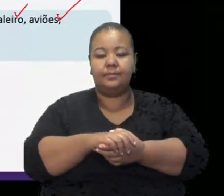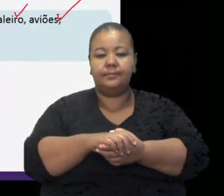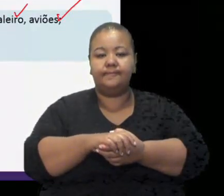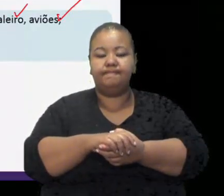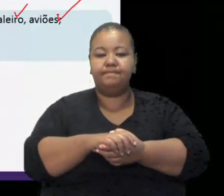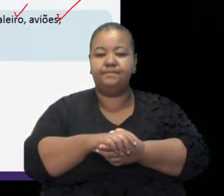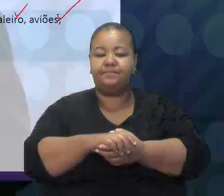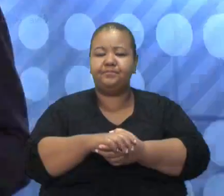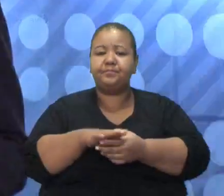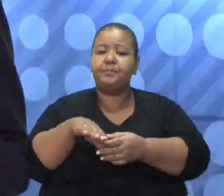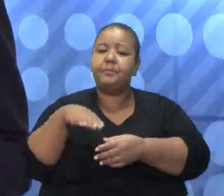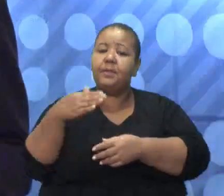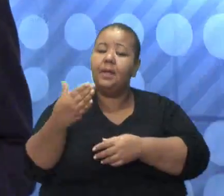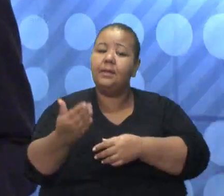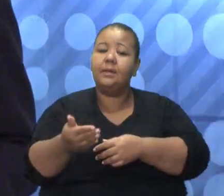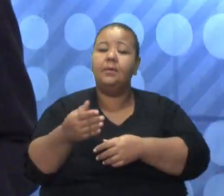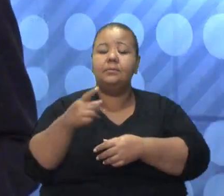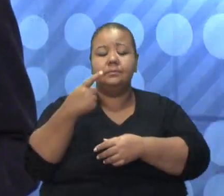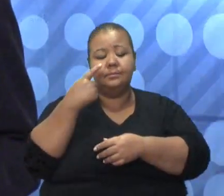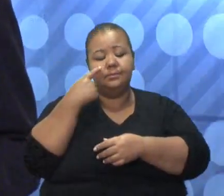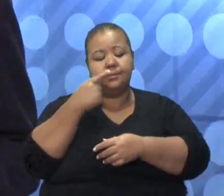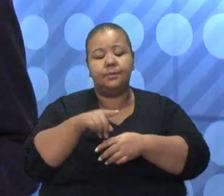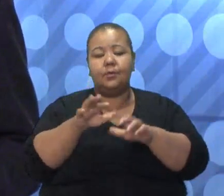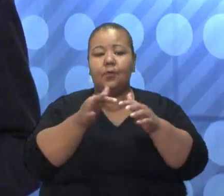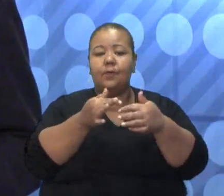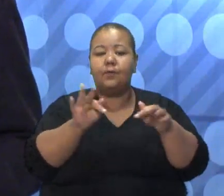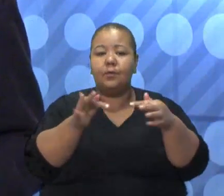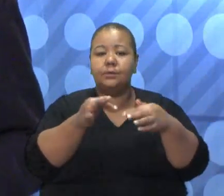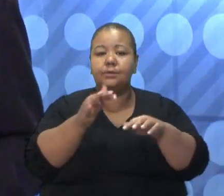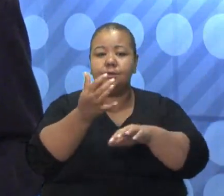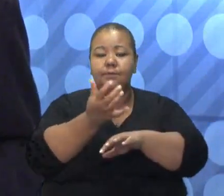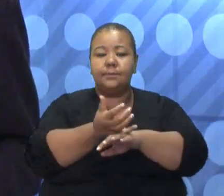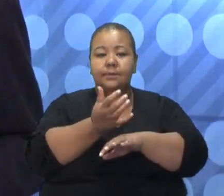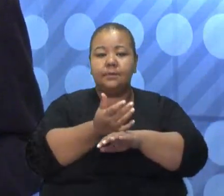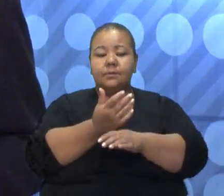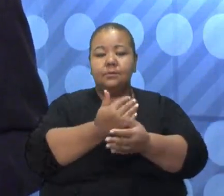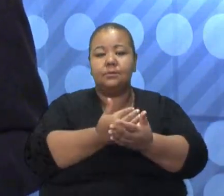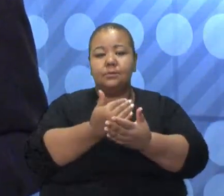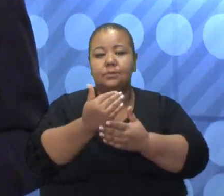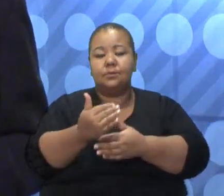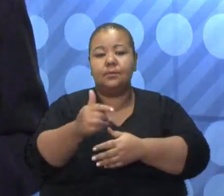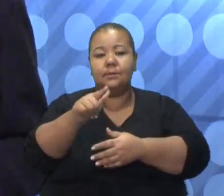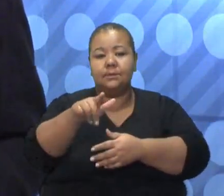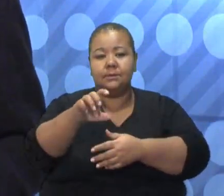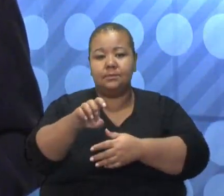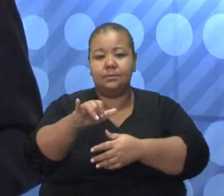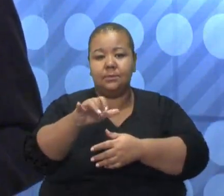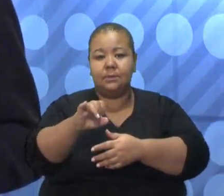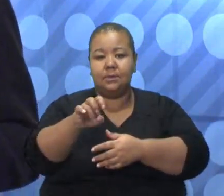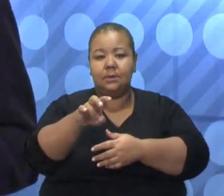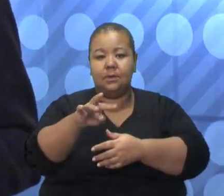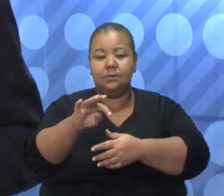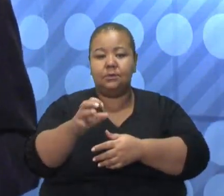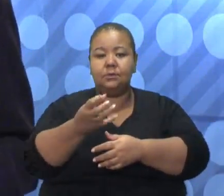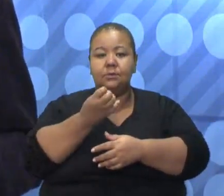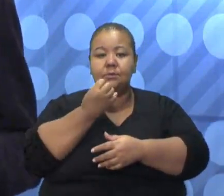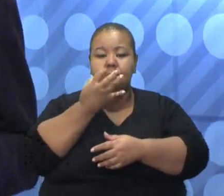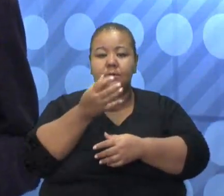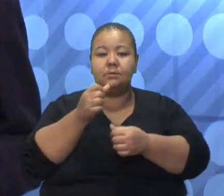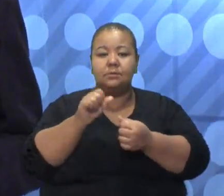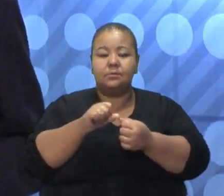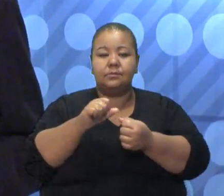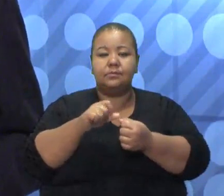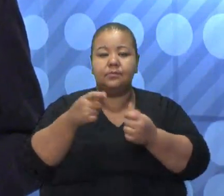Então, todo o olhar voltado para o fluxo de materiais, né, começa com um layout muito bem arranjado. Então, eu preciso